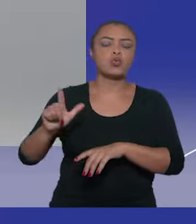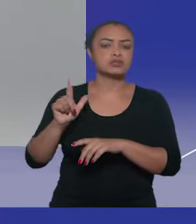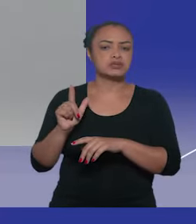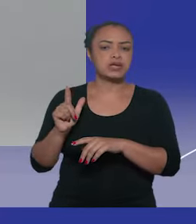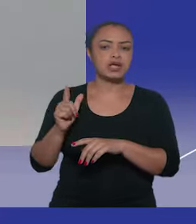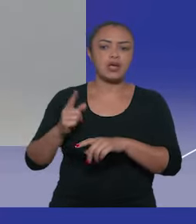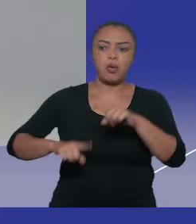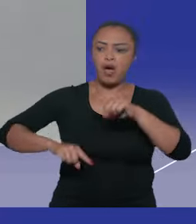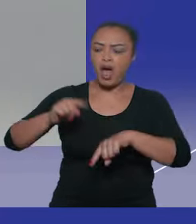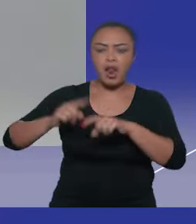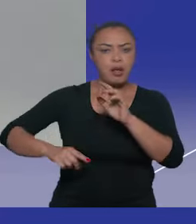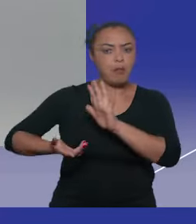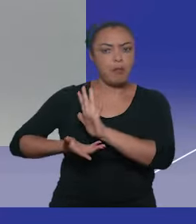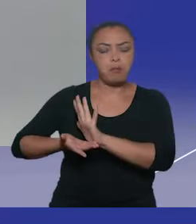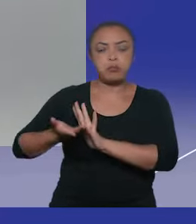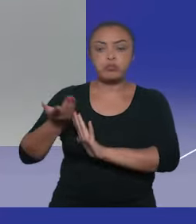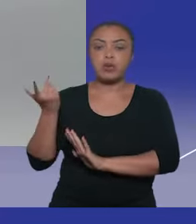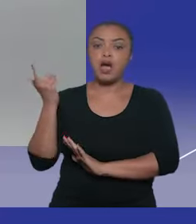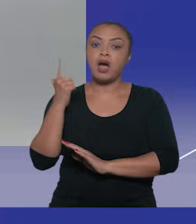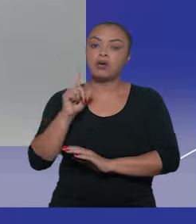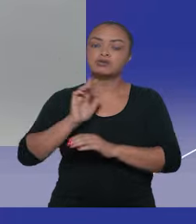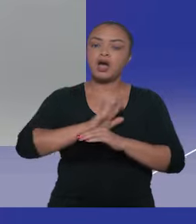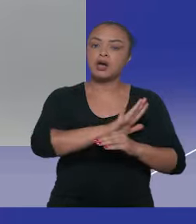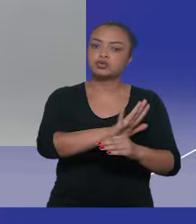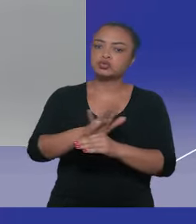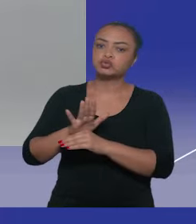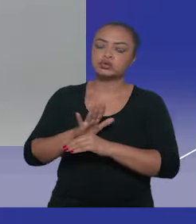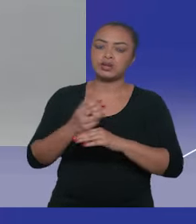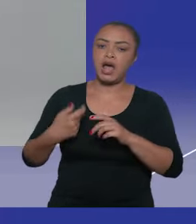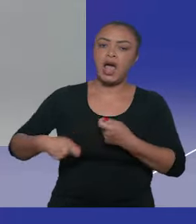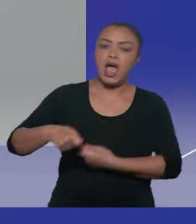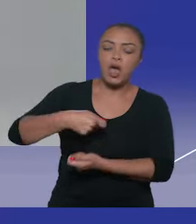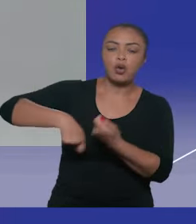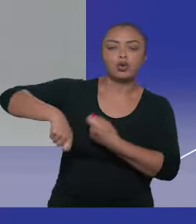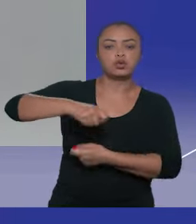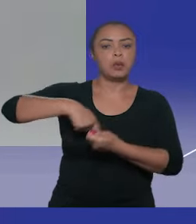uma safra recorde, tudo isso ajudou muito a trazer